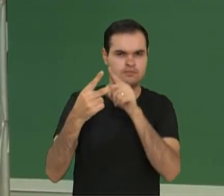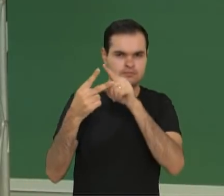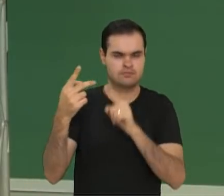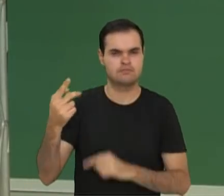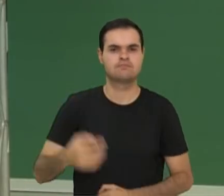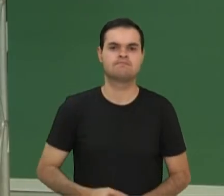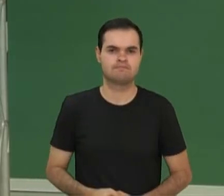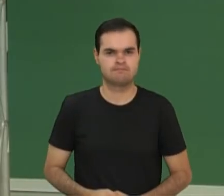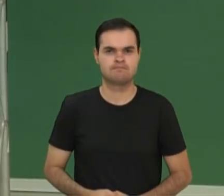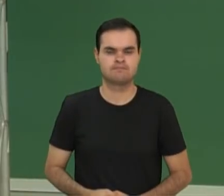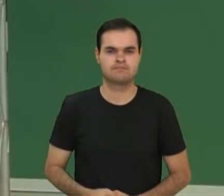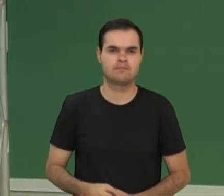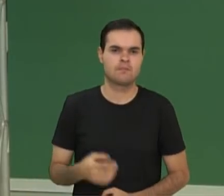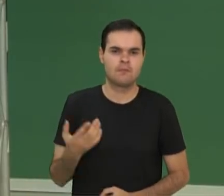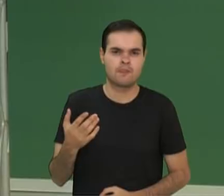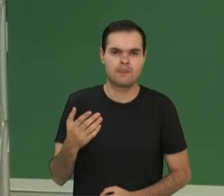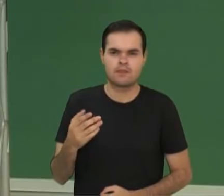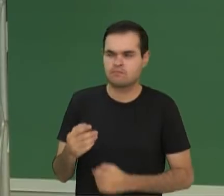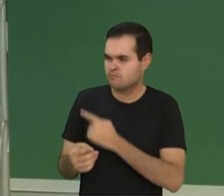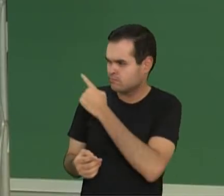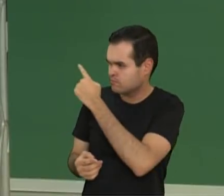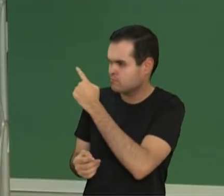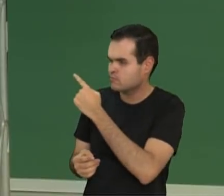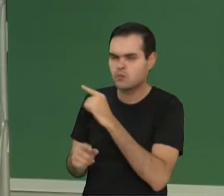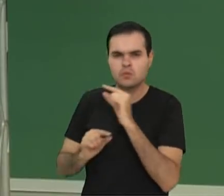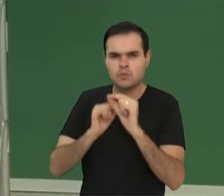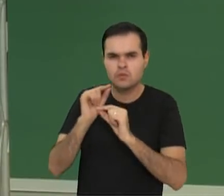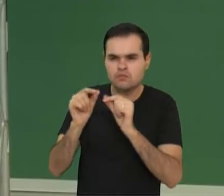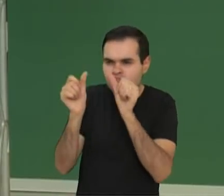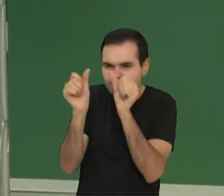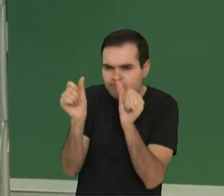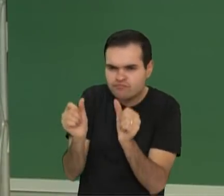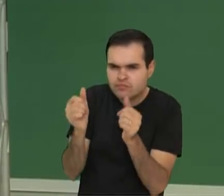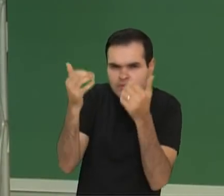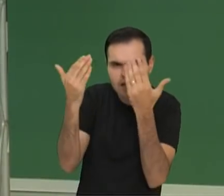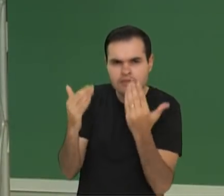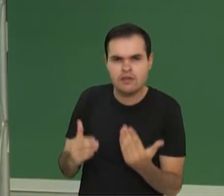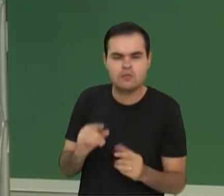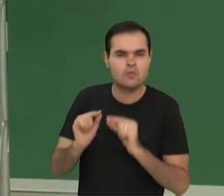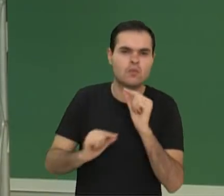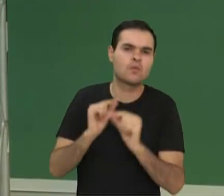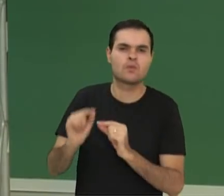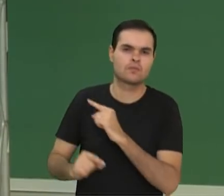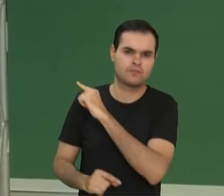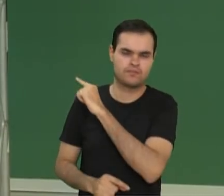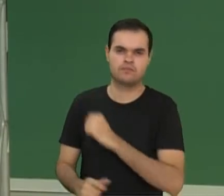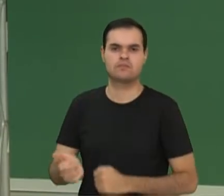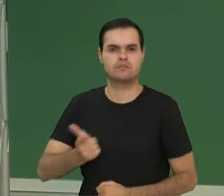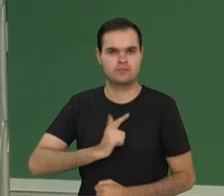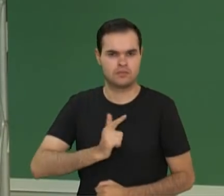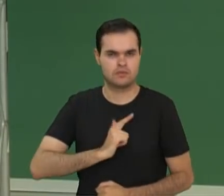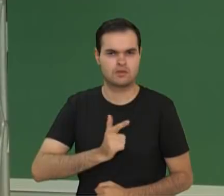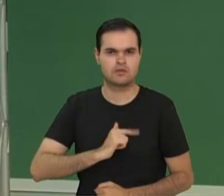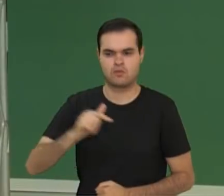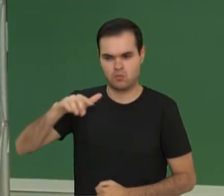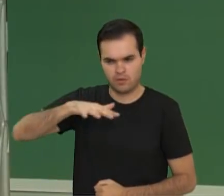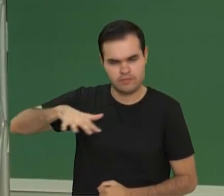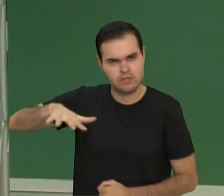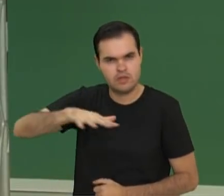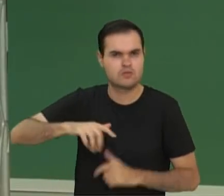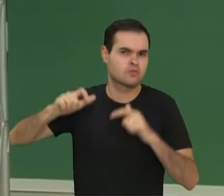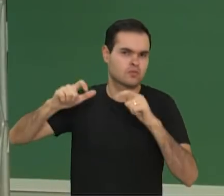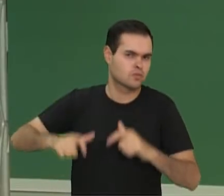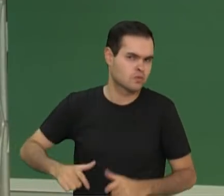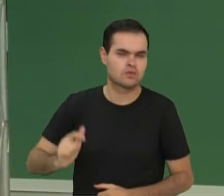com você. Quais elementos compõem a cena retratada? O que nós temos nessa cena? Nós temos um ambiente, o